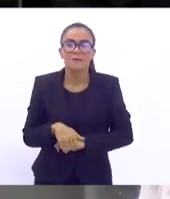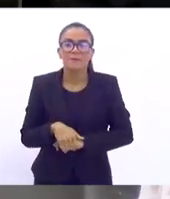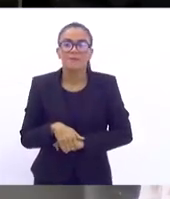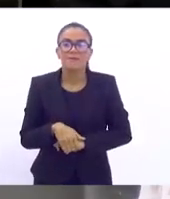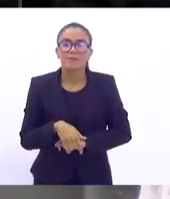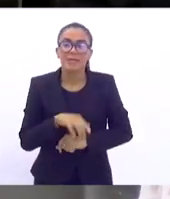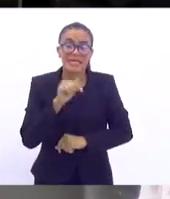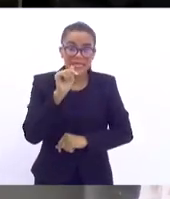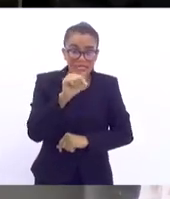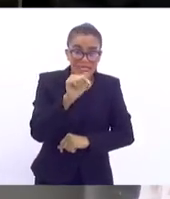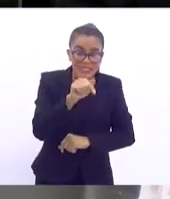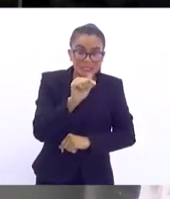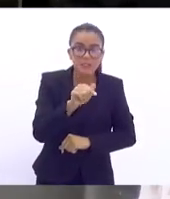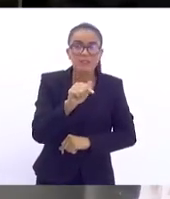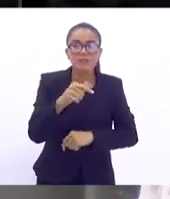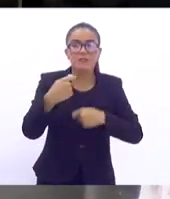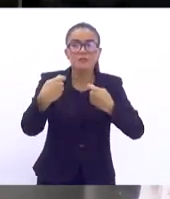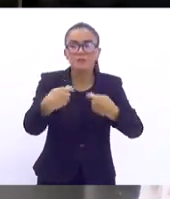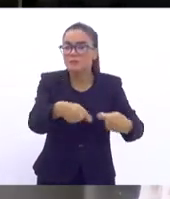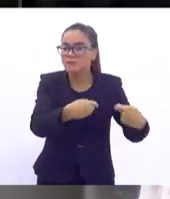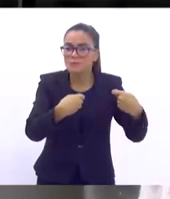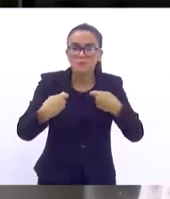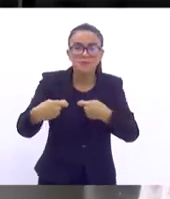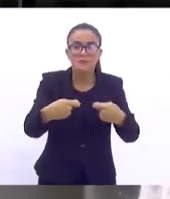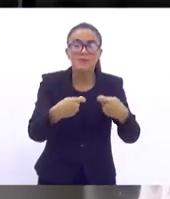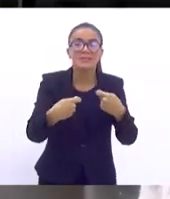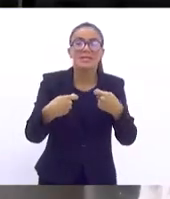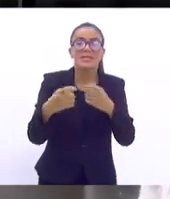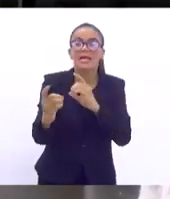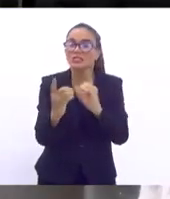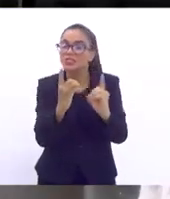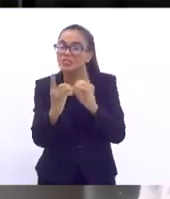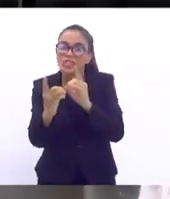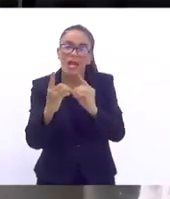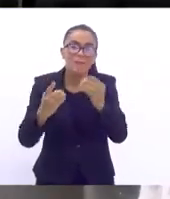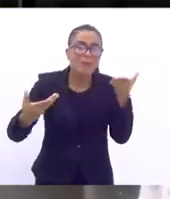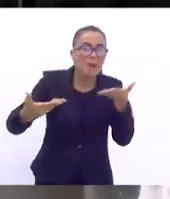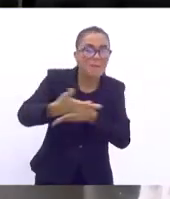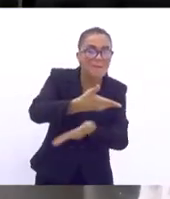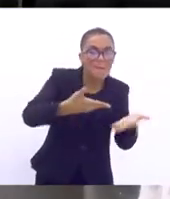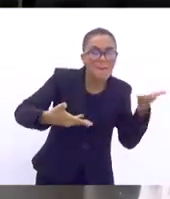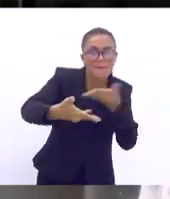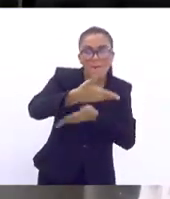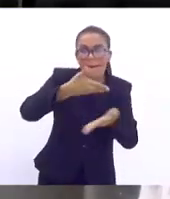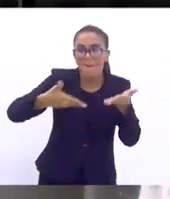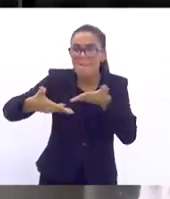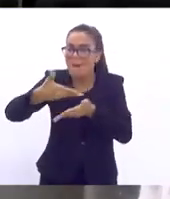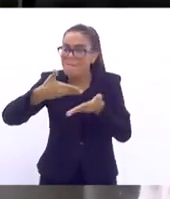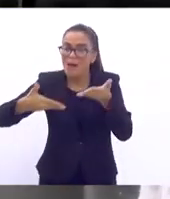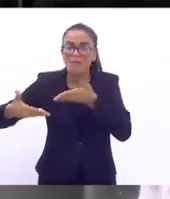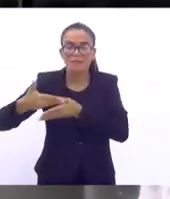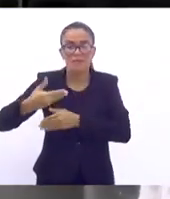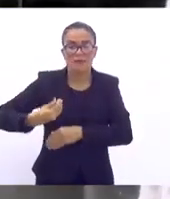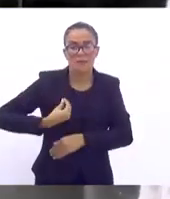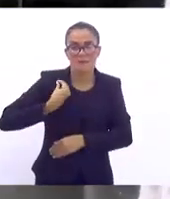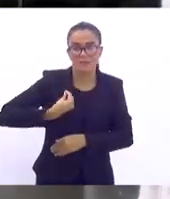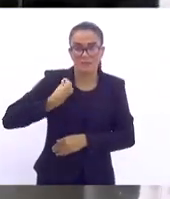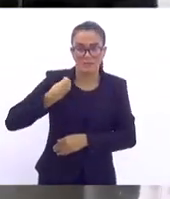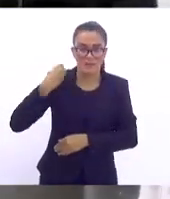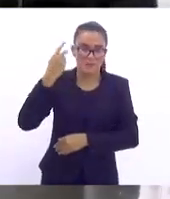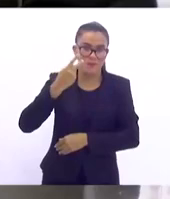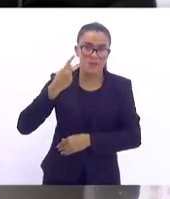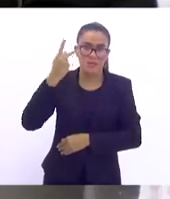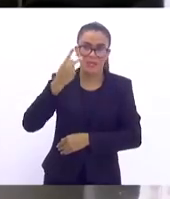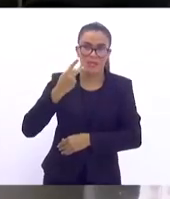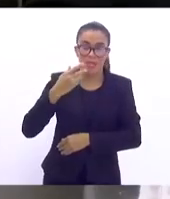isso tem que ser da dinâmica da participação política da maneira como redigido